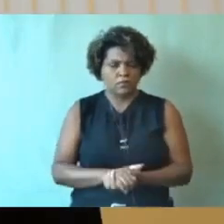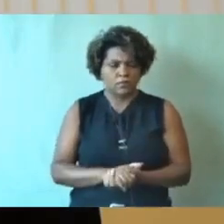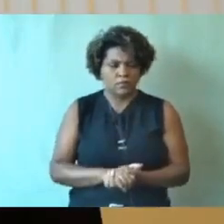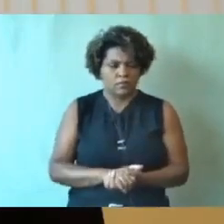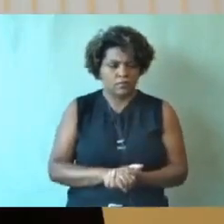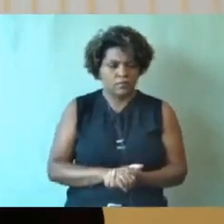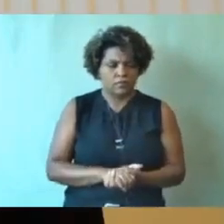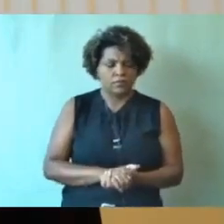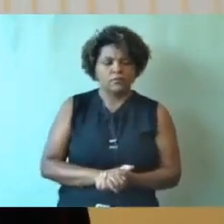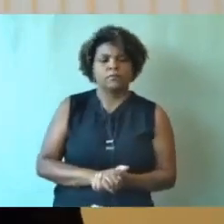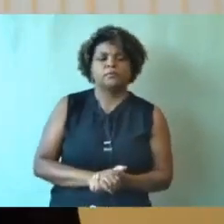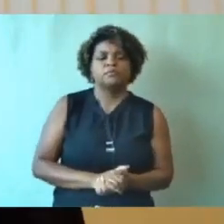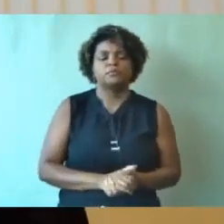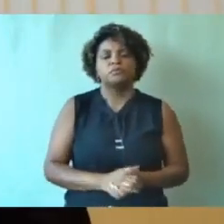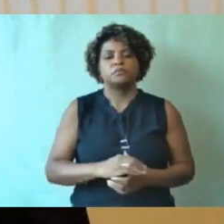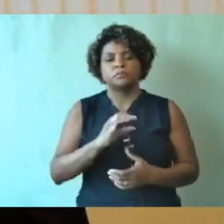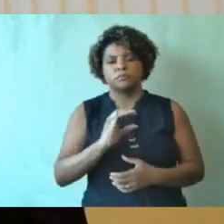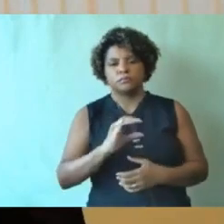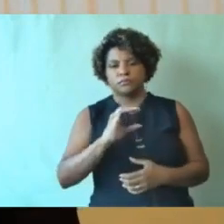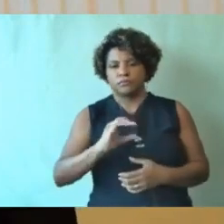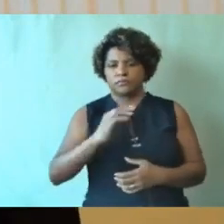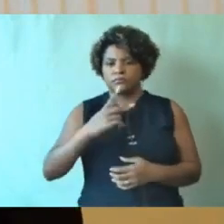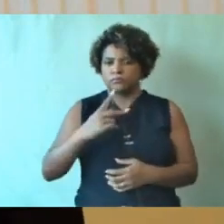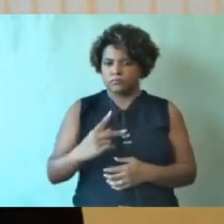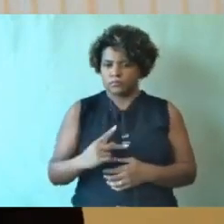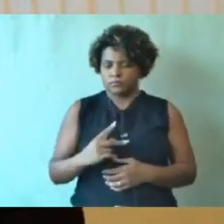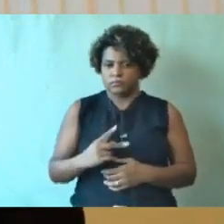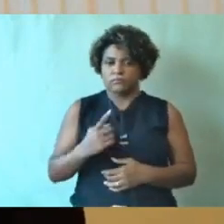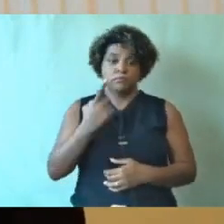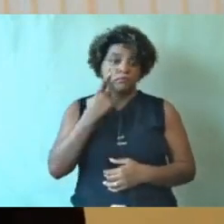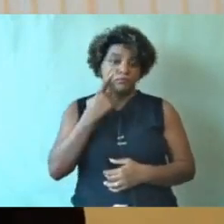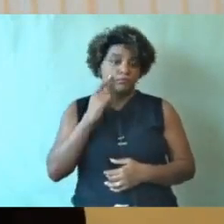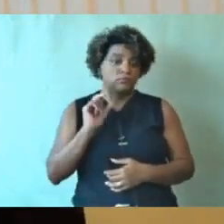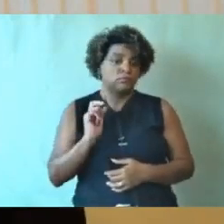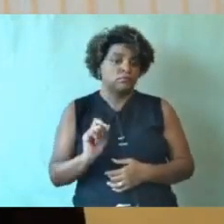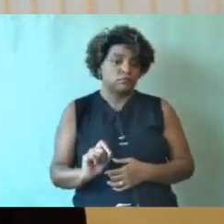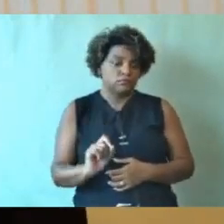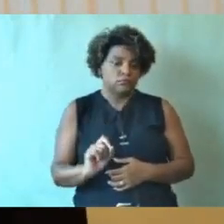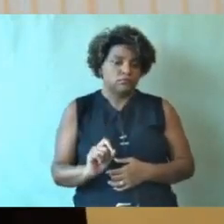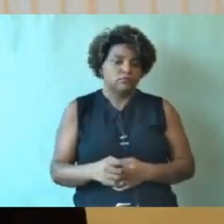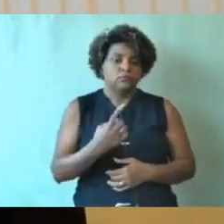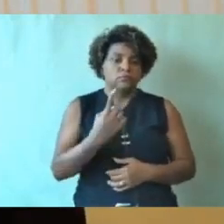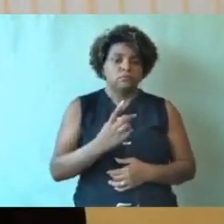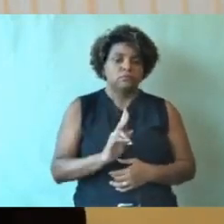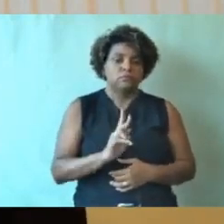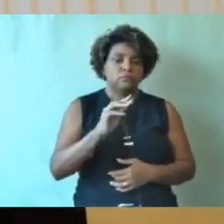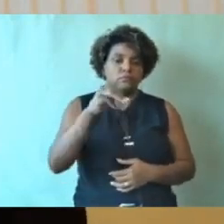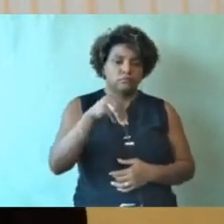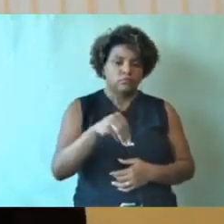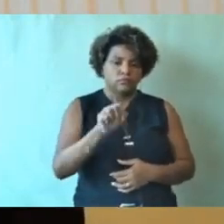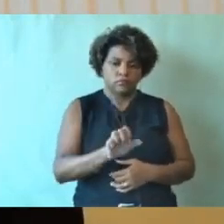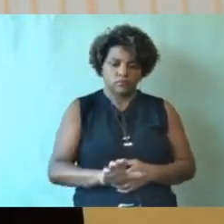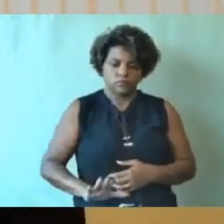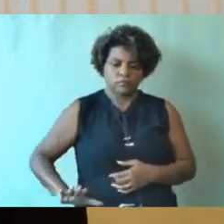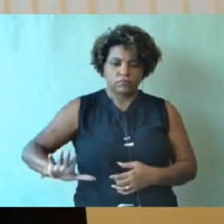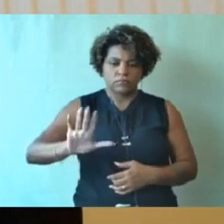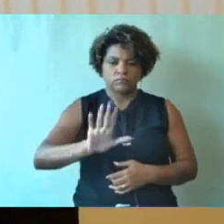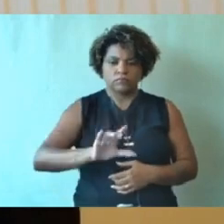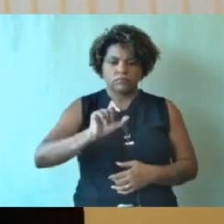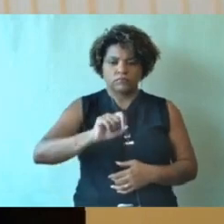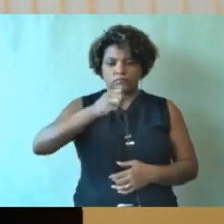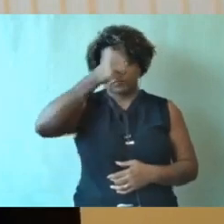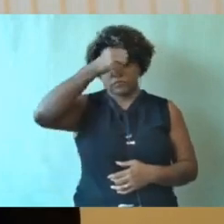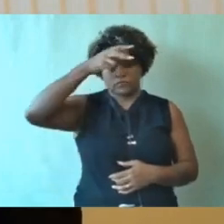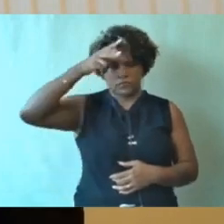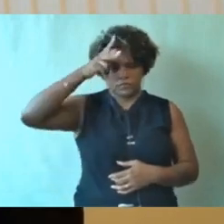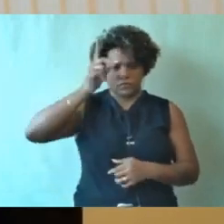A CCT, ela leva em consideração o quilômetro, vem um quilômetro geral que a prefeitura e a SUMOB calcula.